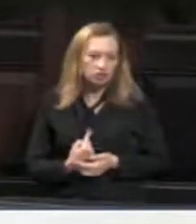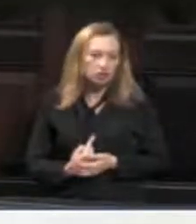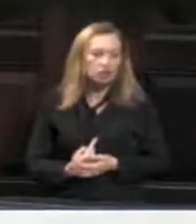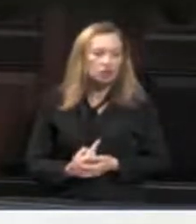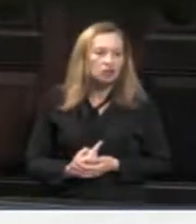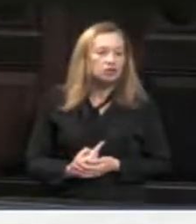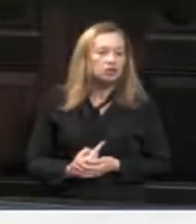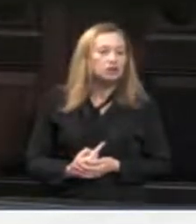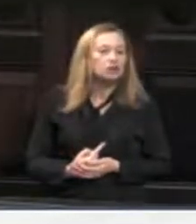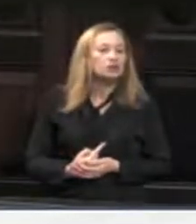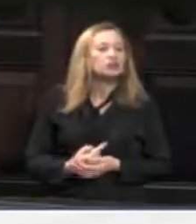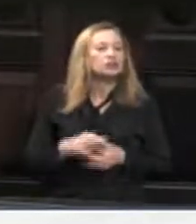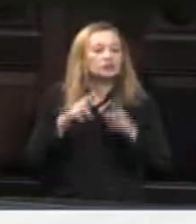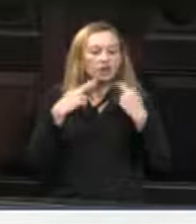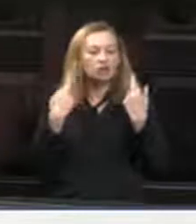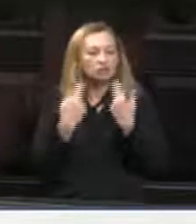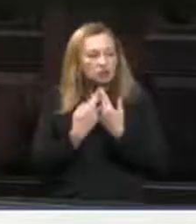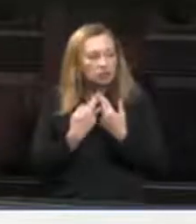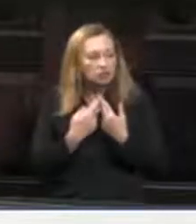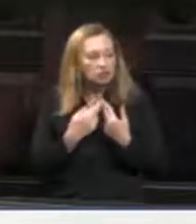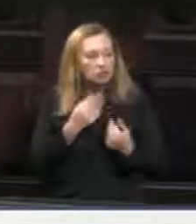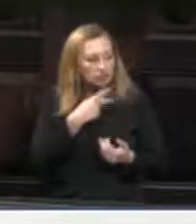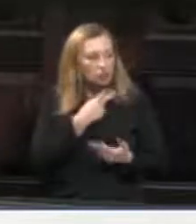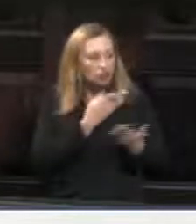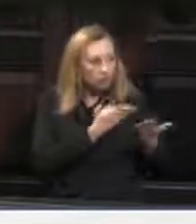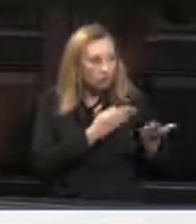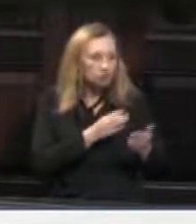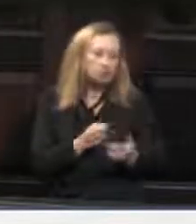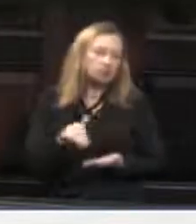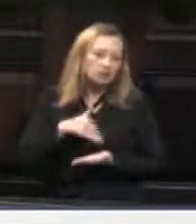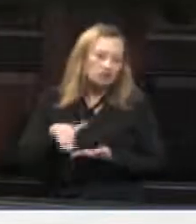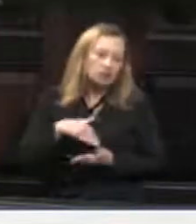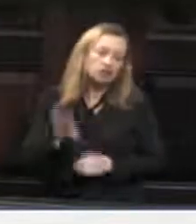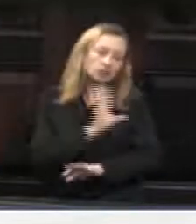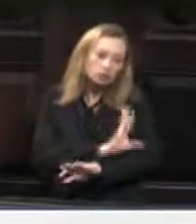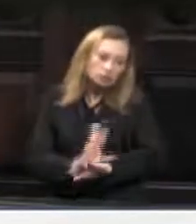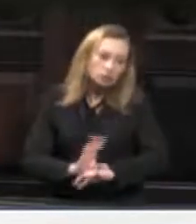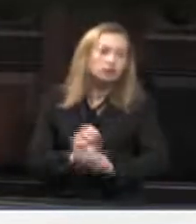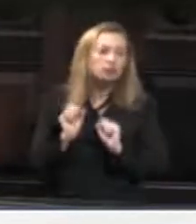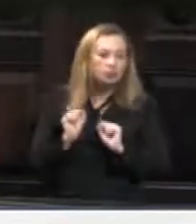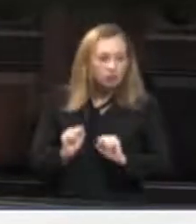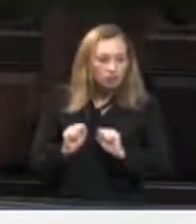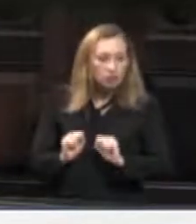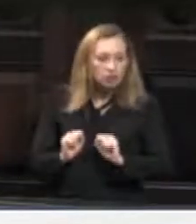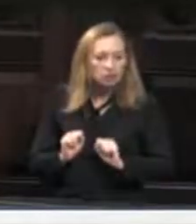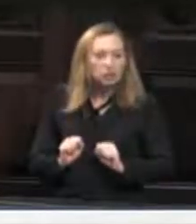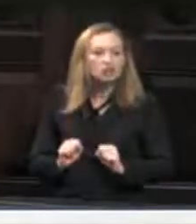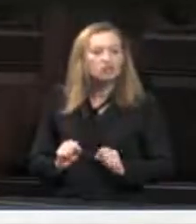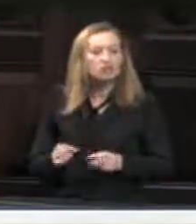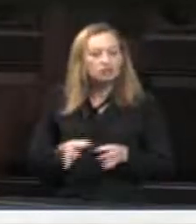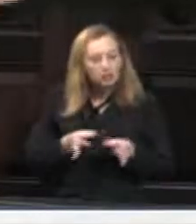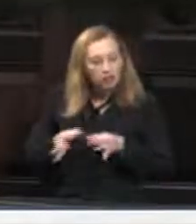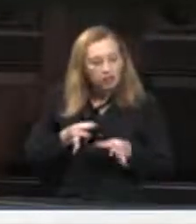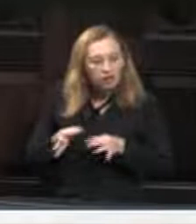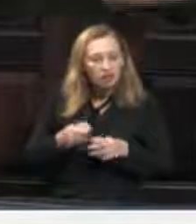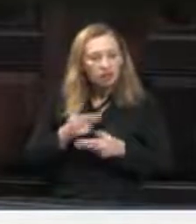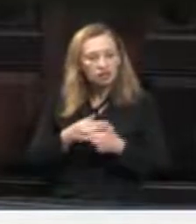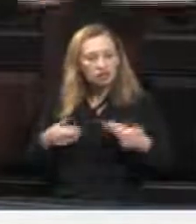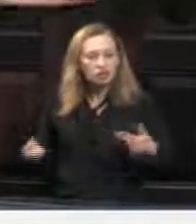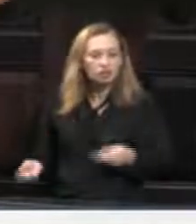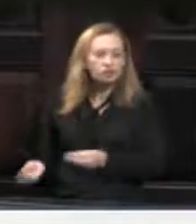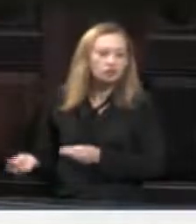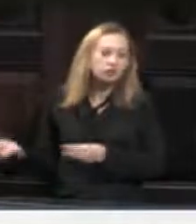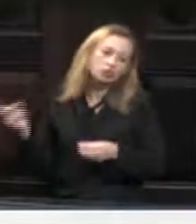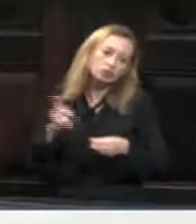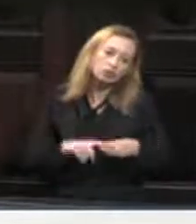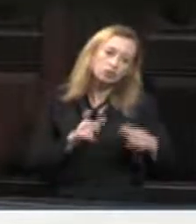expectativa, nesta reunião que Vossa Excelência fez menção na Secretaria de Cultura, de que se possam reorganizar as coisas e o IPDH voltar para lá. De